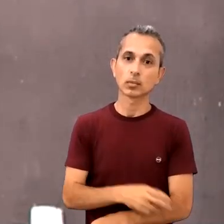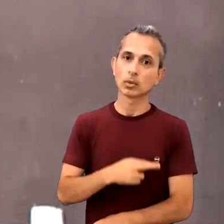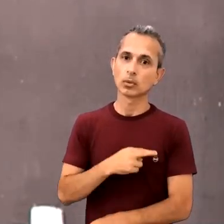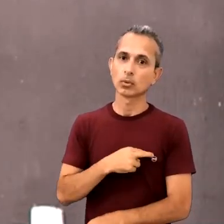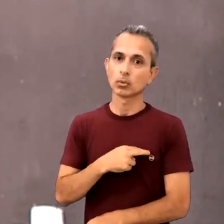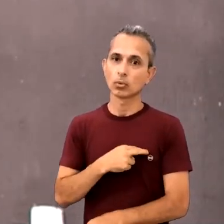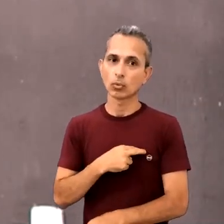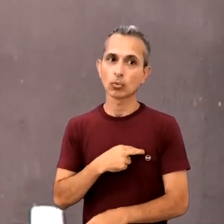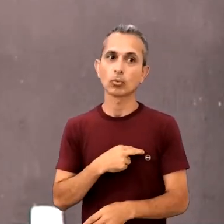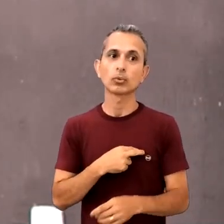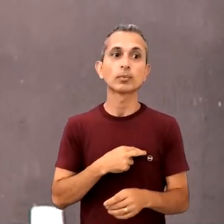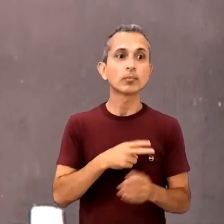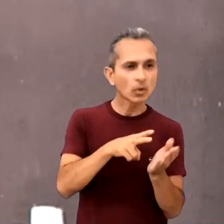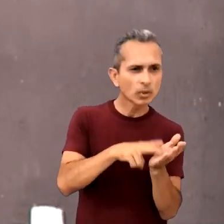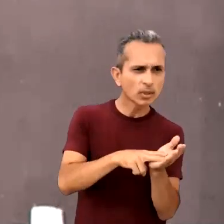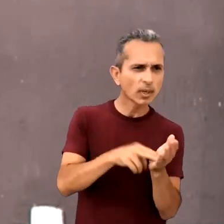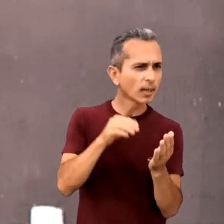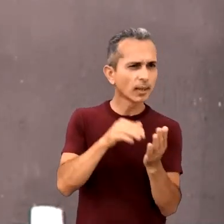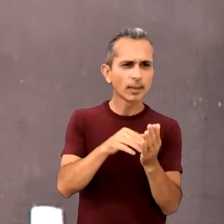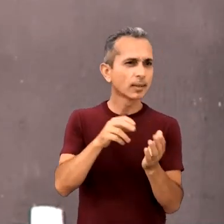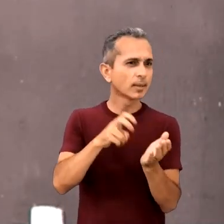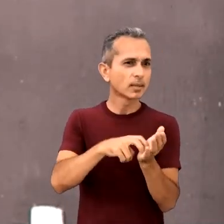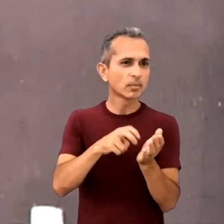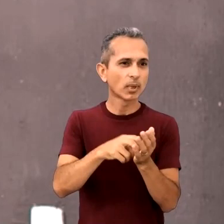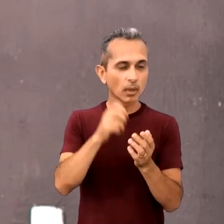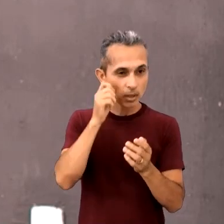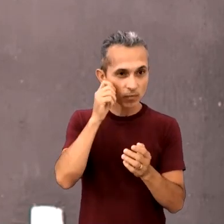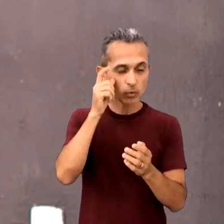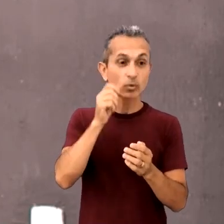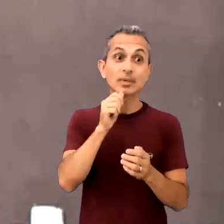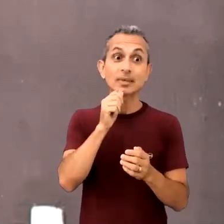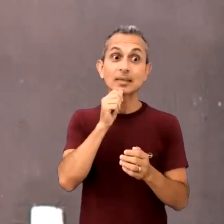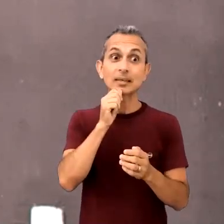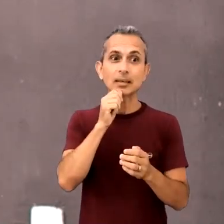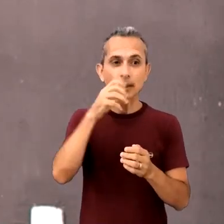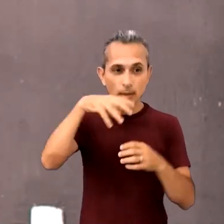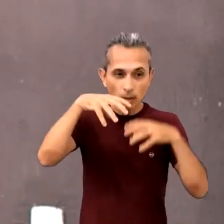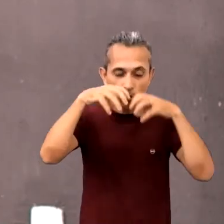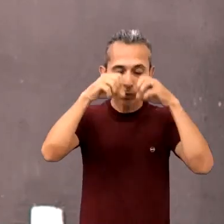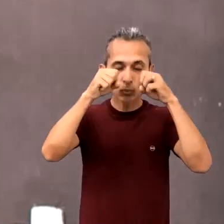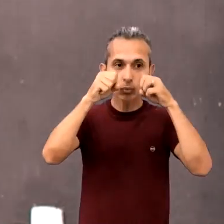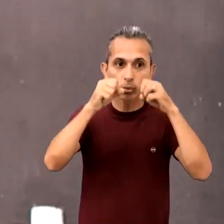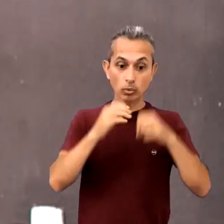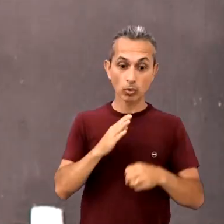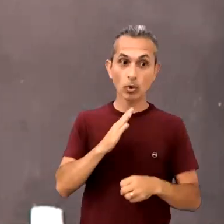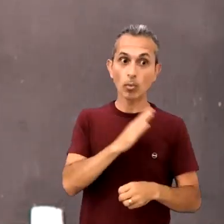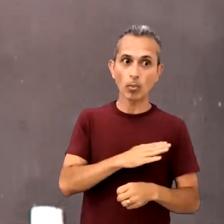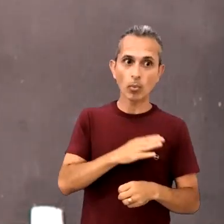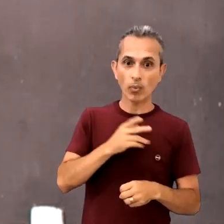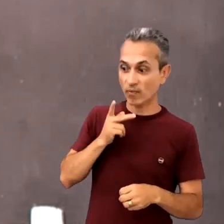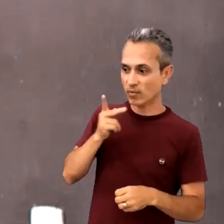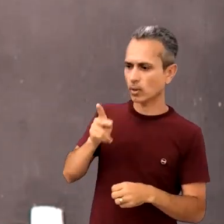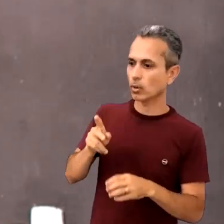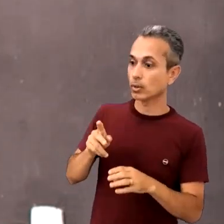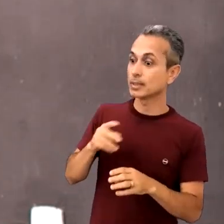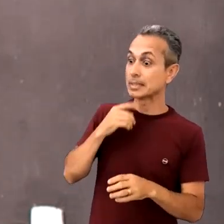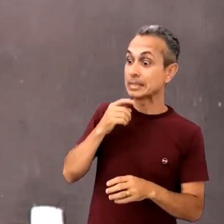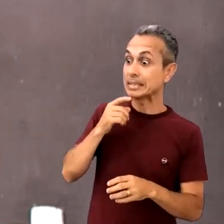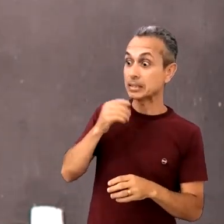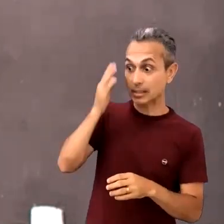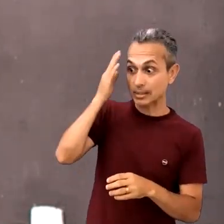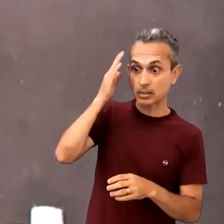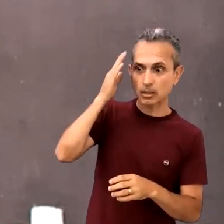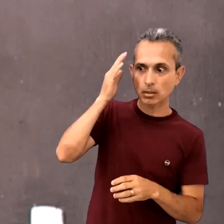Ruth ficou deitada até pela manhã, mas levantou-se enquanto ainda estava escuro, porque Boaz disse, que ninguém saiba que uma mulher veio até a eira. Ele